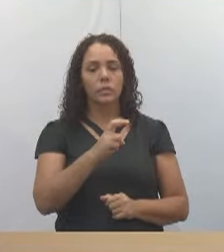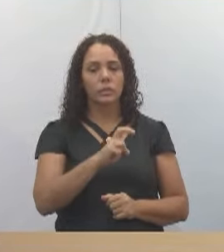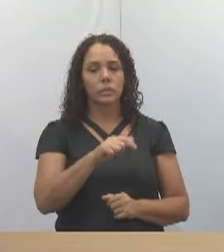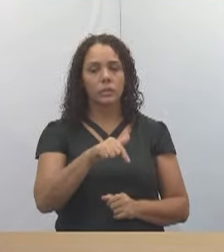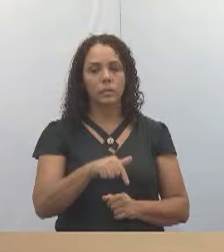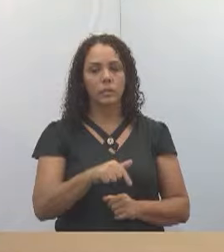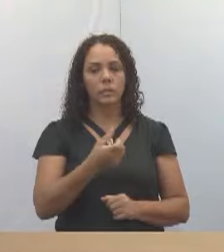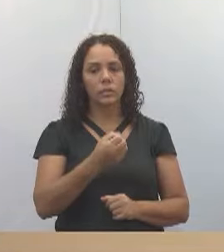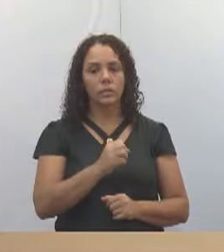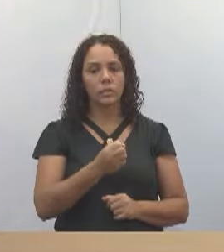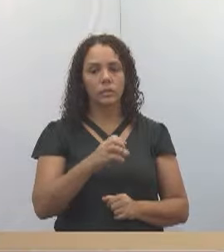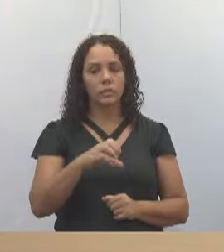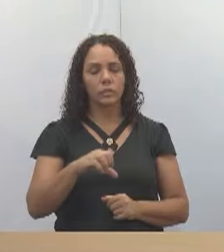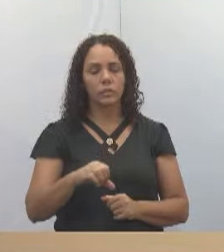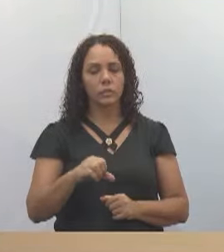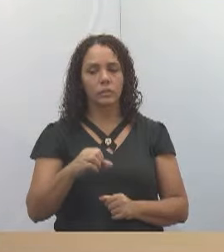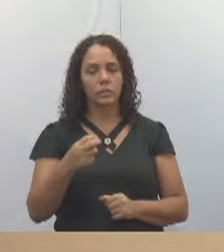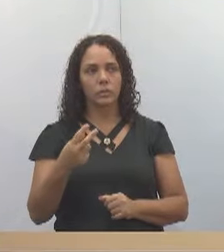57.892.